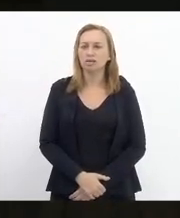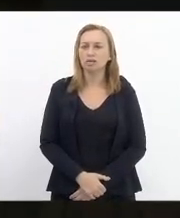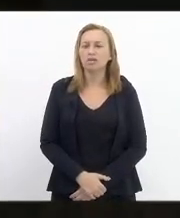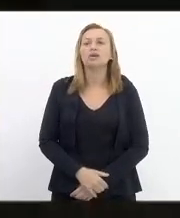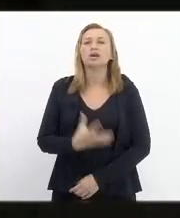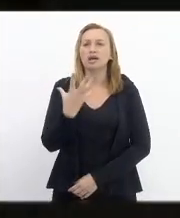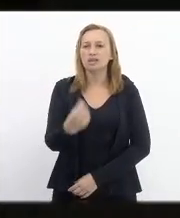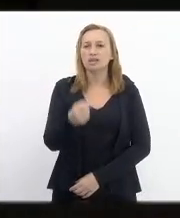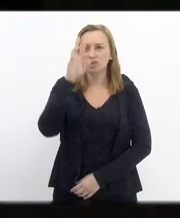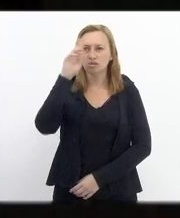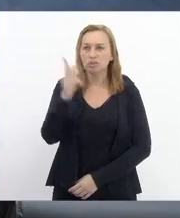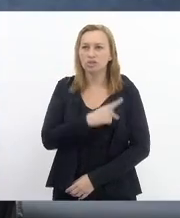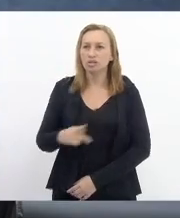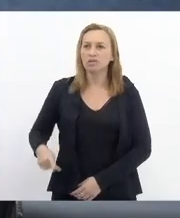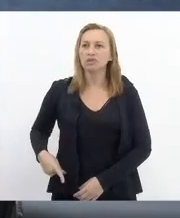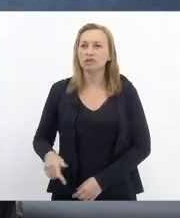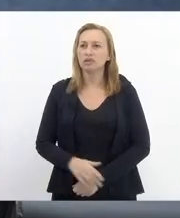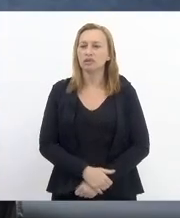Parecer favorável, senhor presidente.